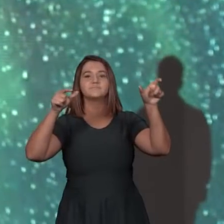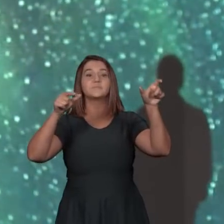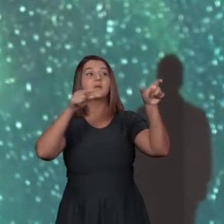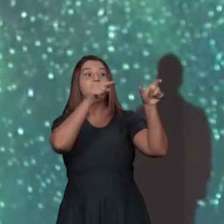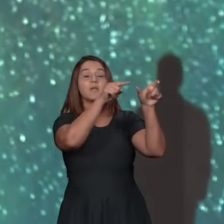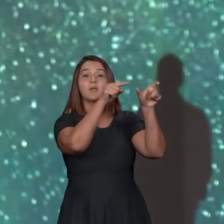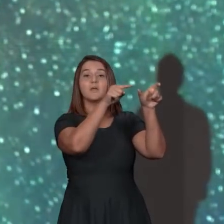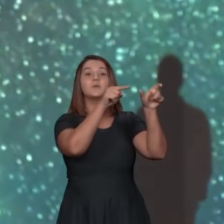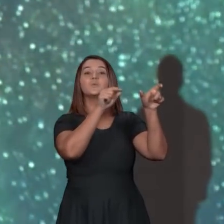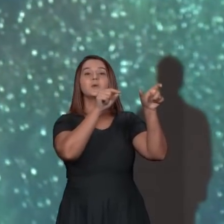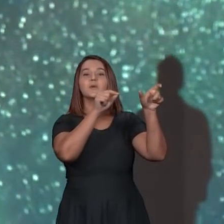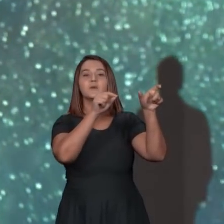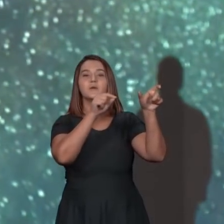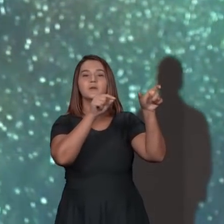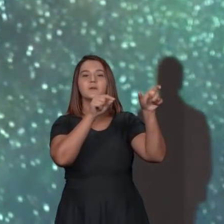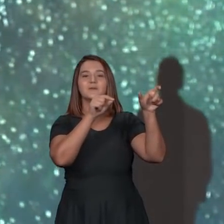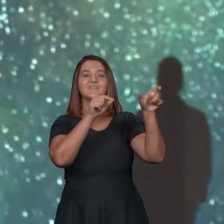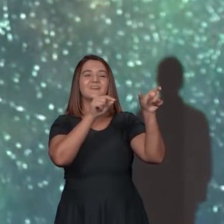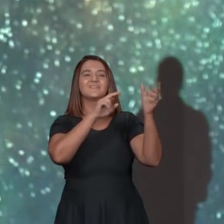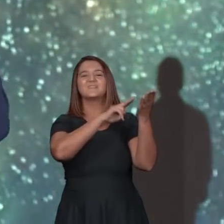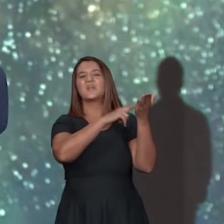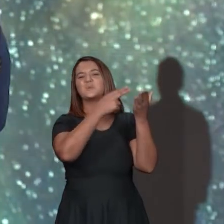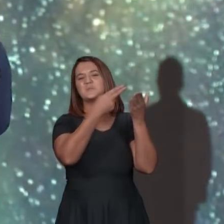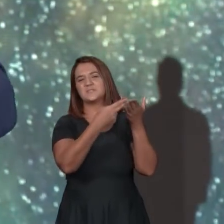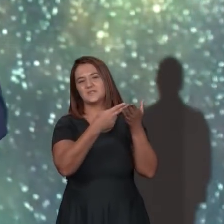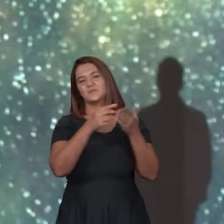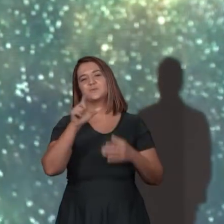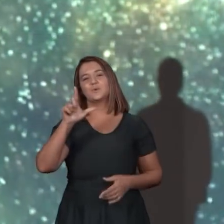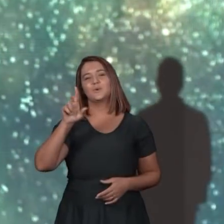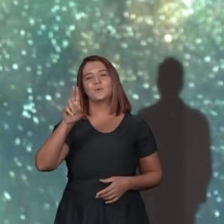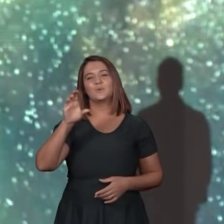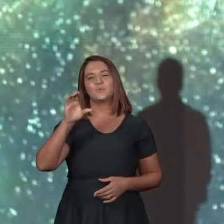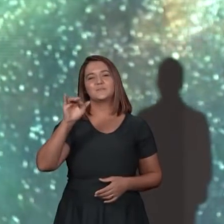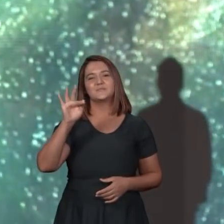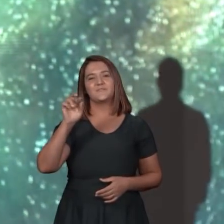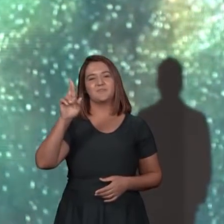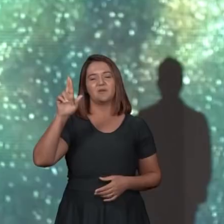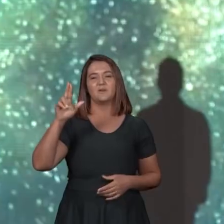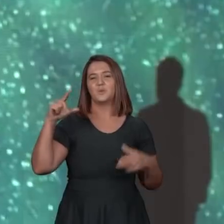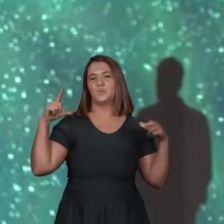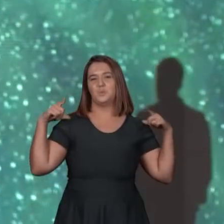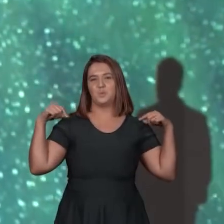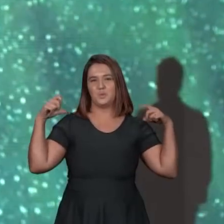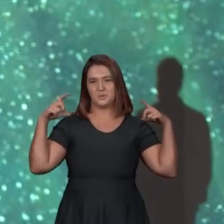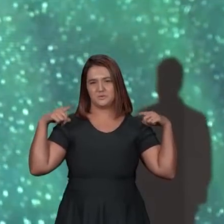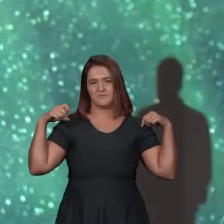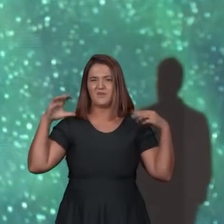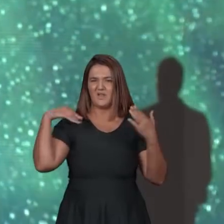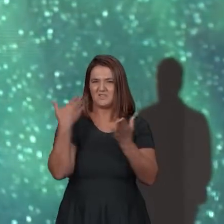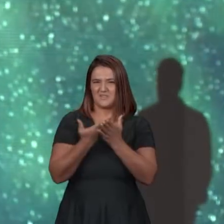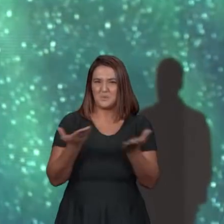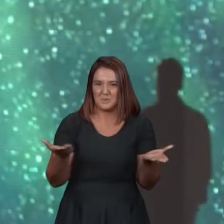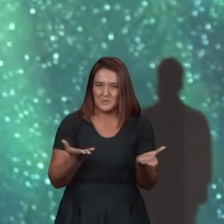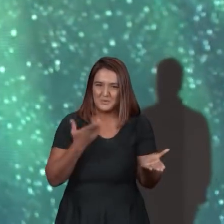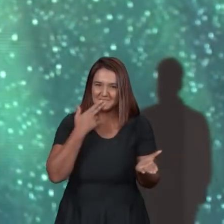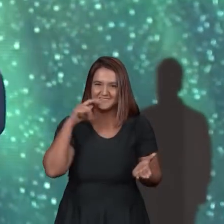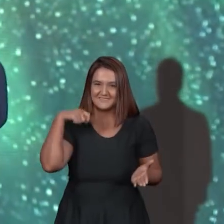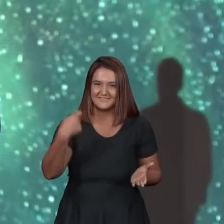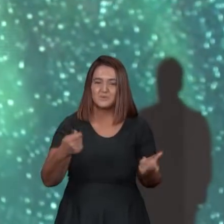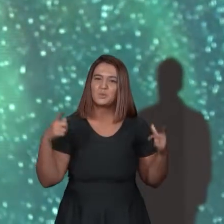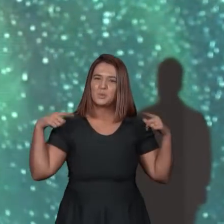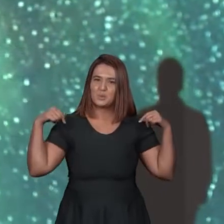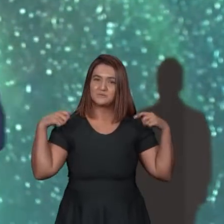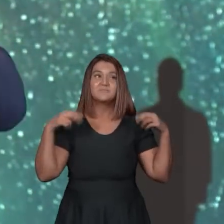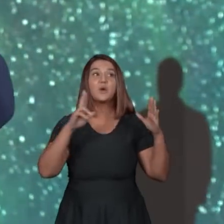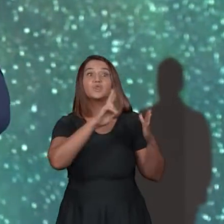latim traduziu como Lúcifer. E o nome acabou sendo emplacado. A gente chama de Lúcifer até hoje. Nós não sabemos necessariamente